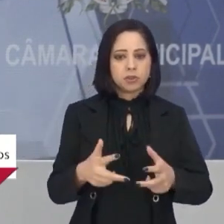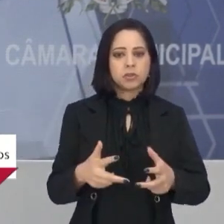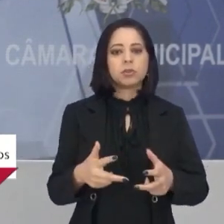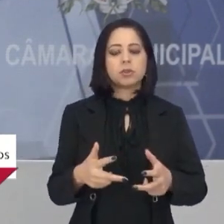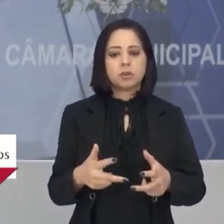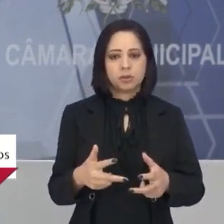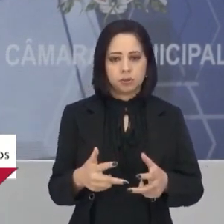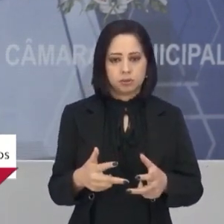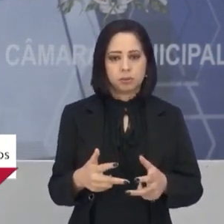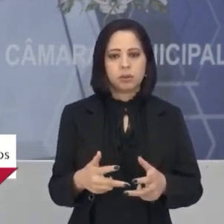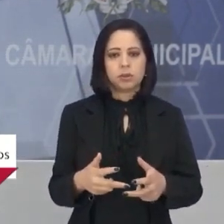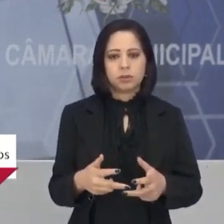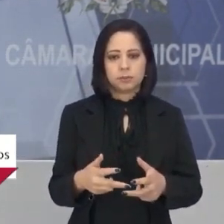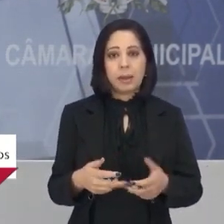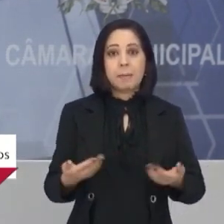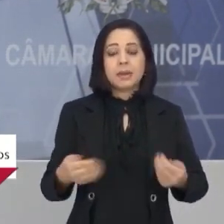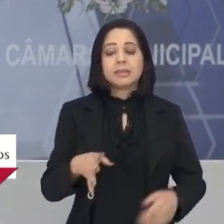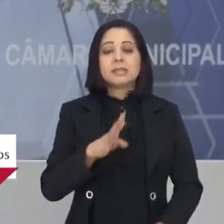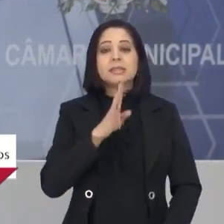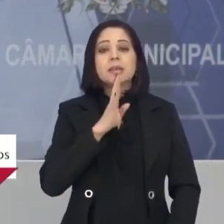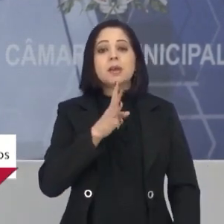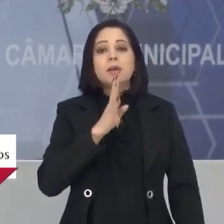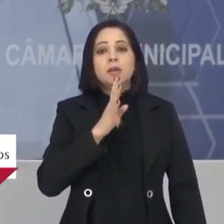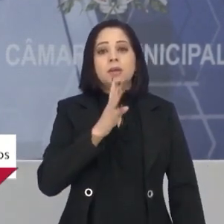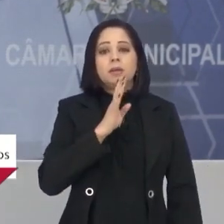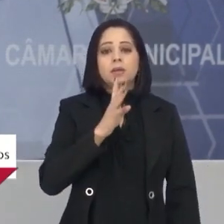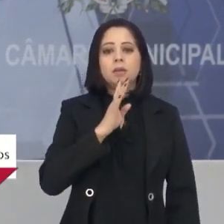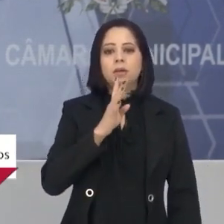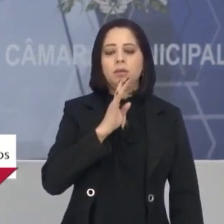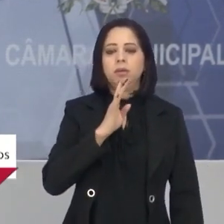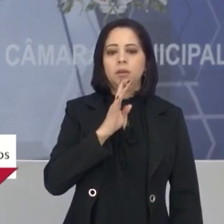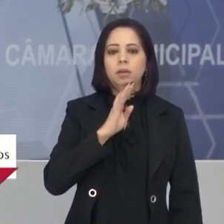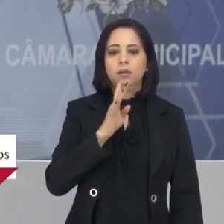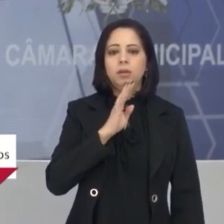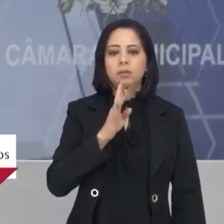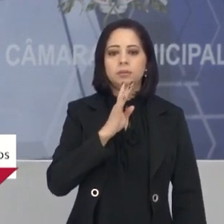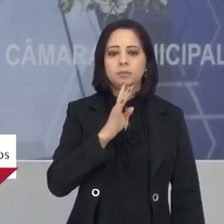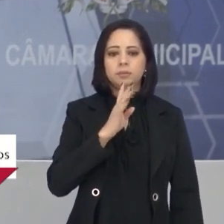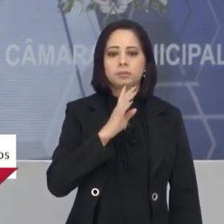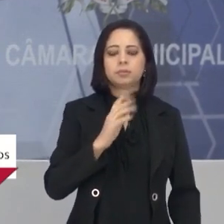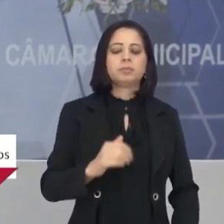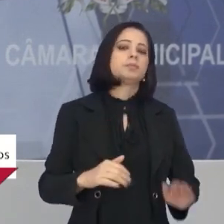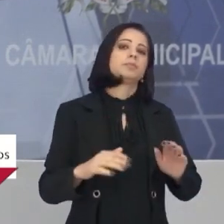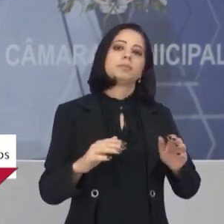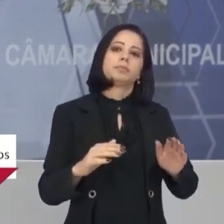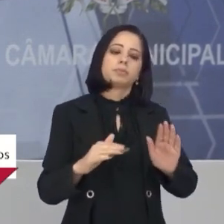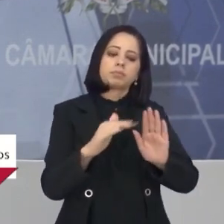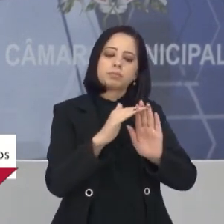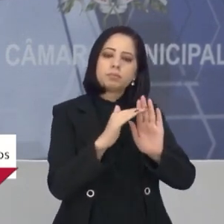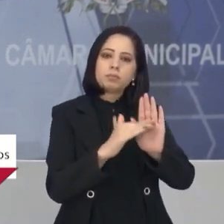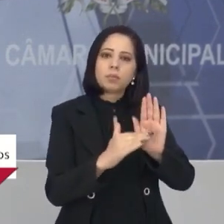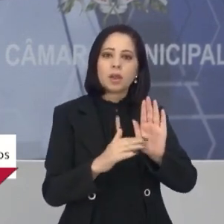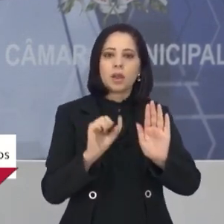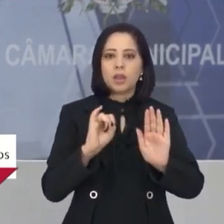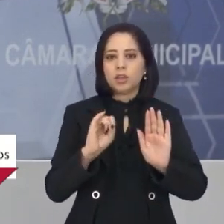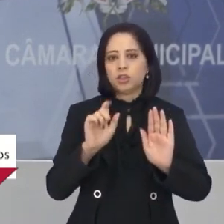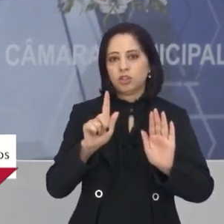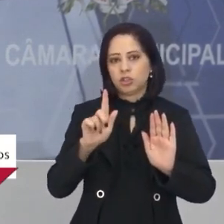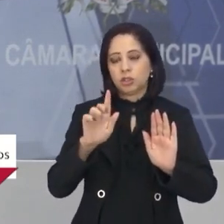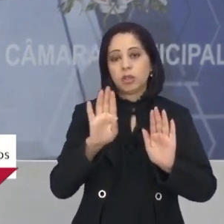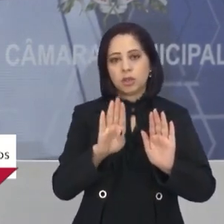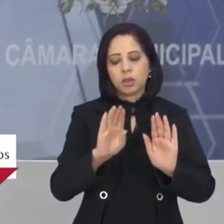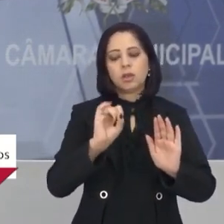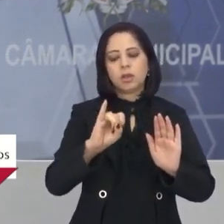prefeitos conhecer do que se compõe o os quesitos as dimensões do IGM e dentro